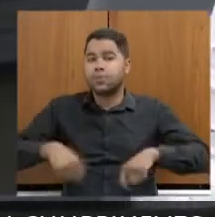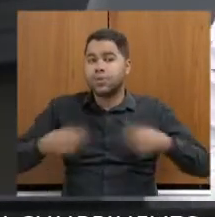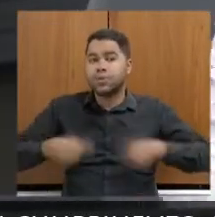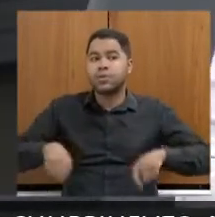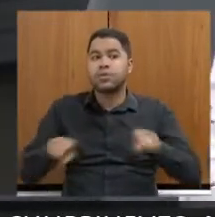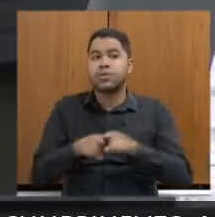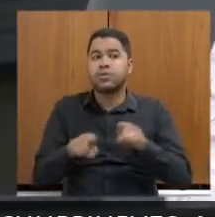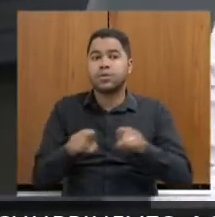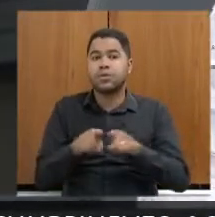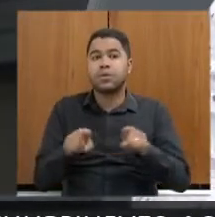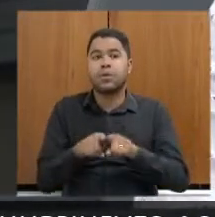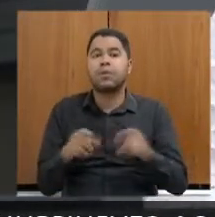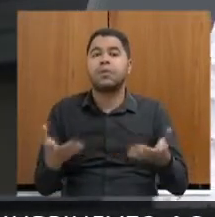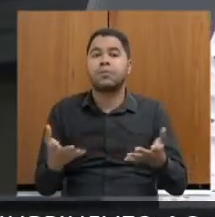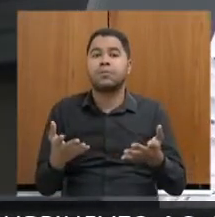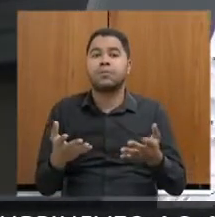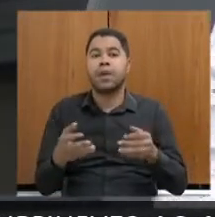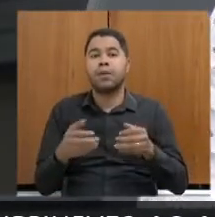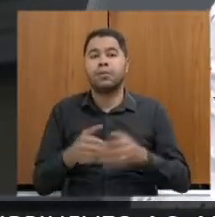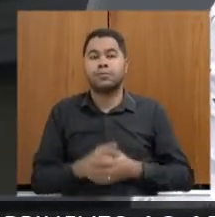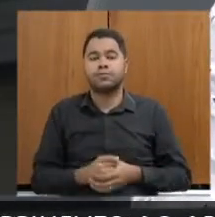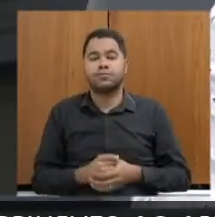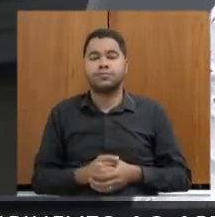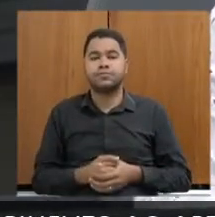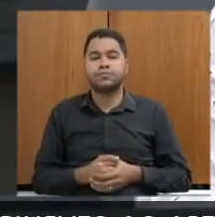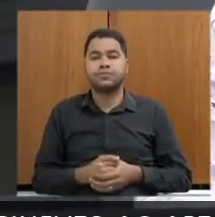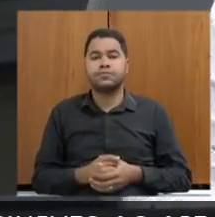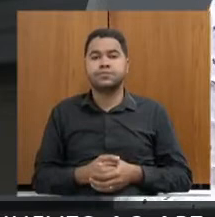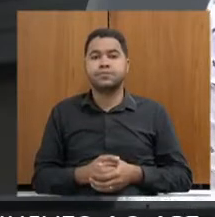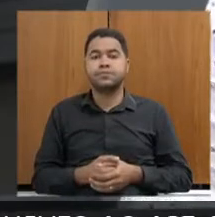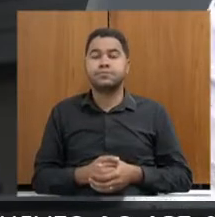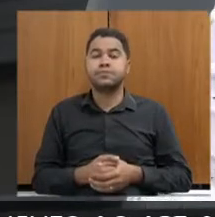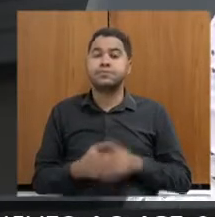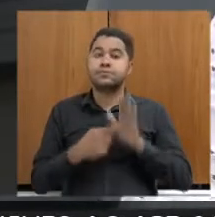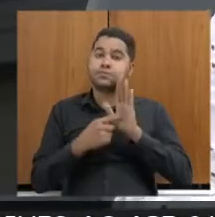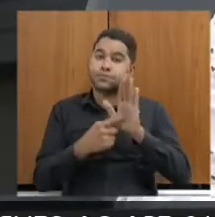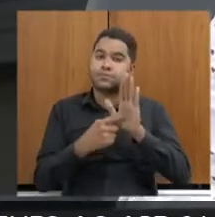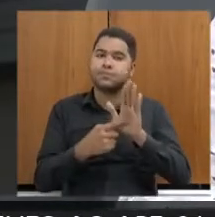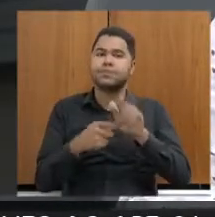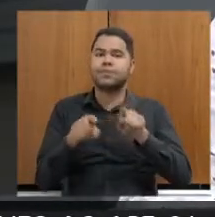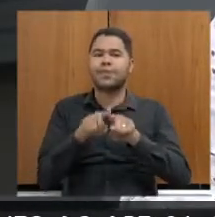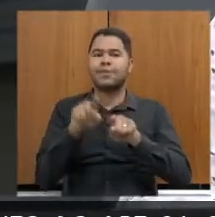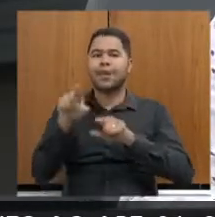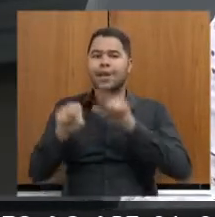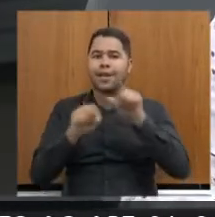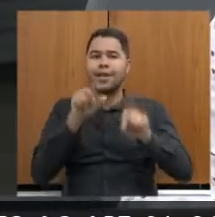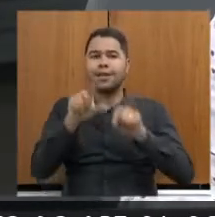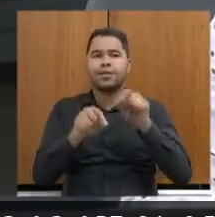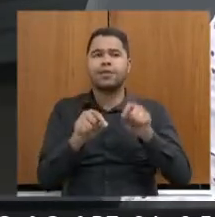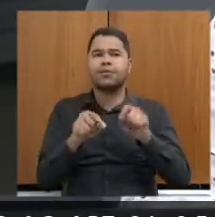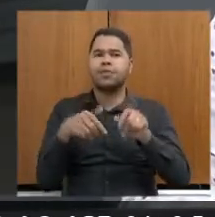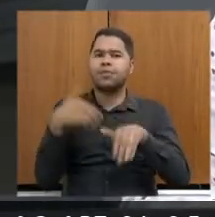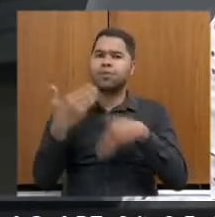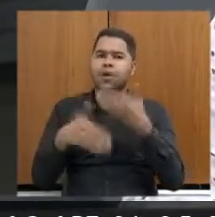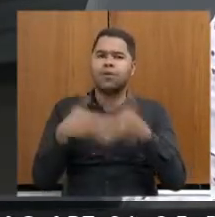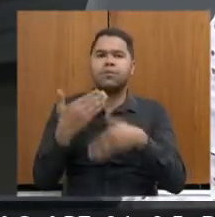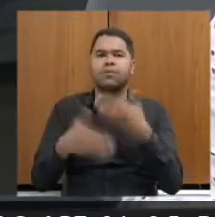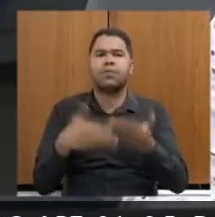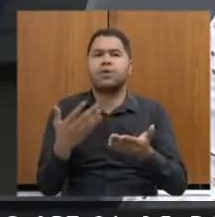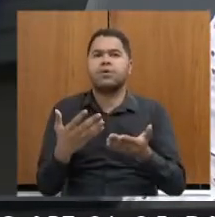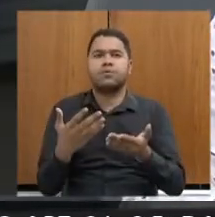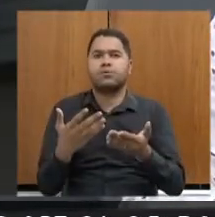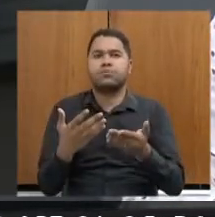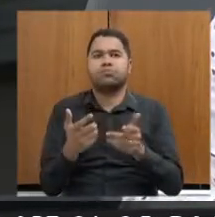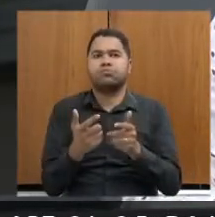também dessa descentralização eu queria manifestar também das seletivas o avanço foi grande e não